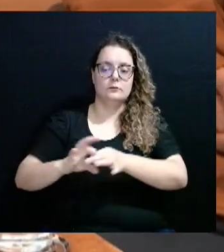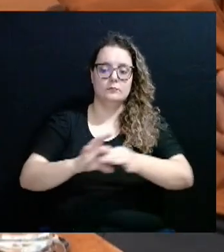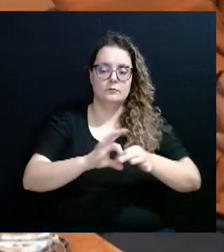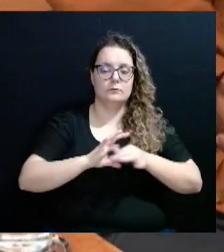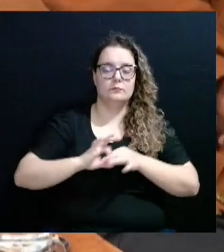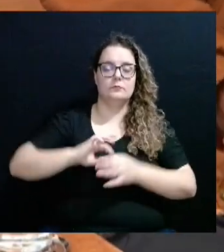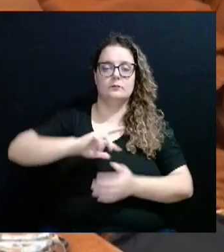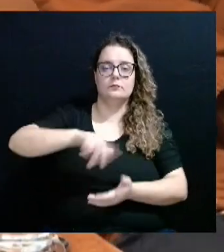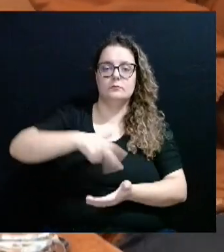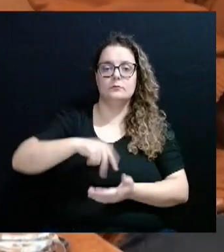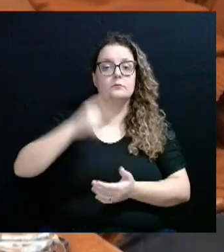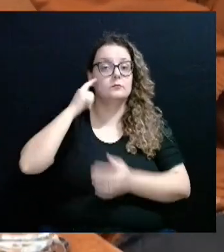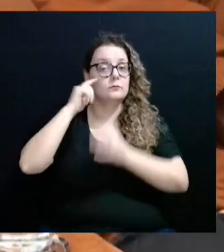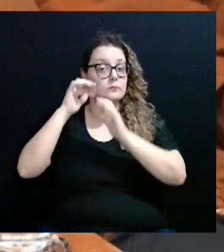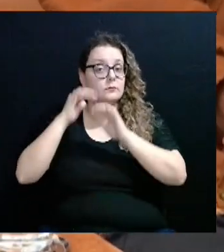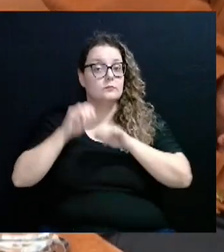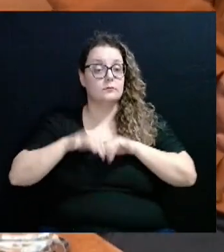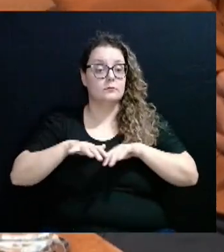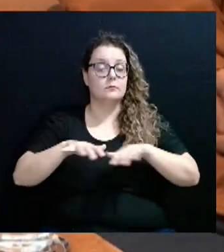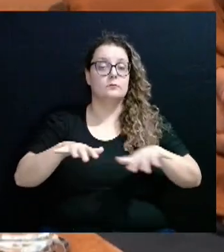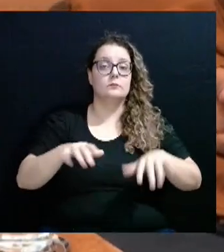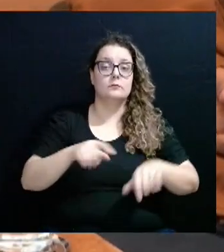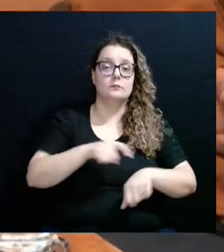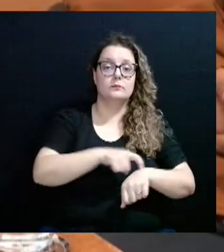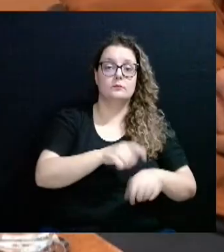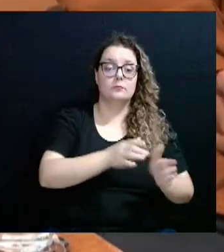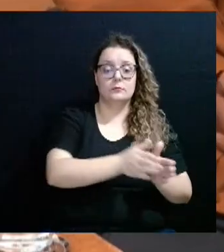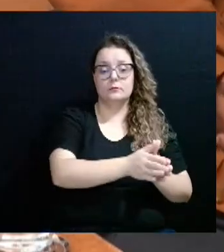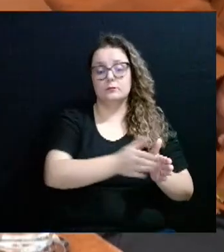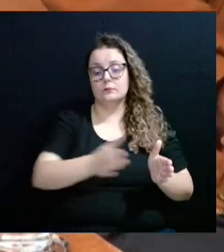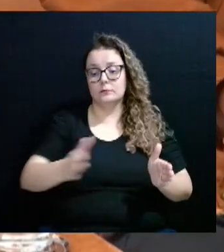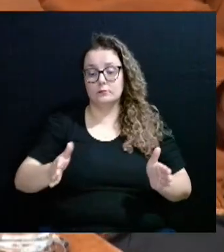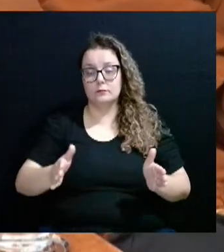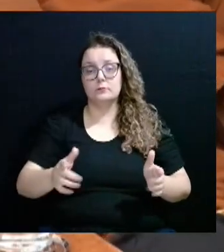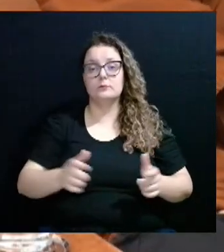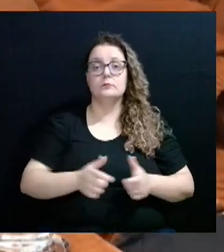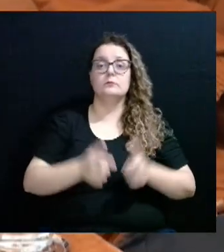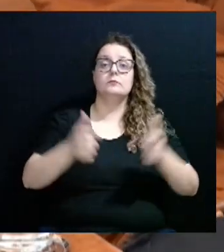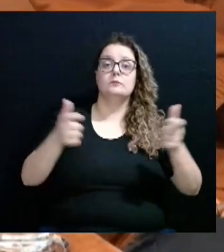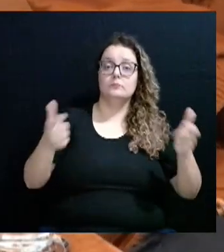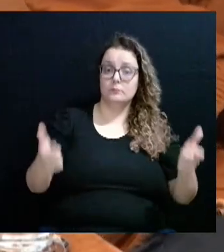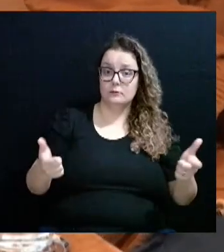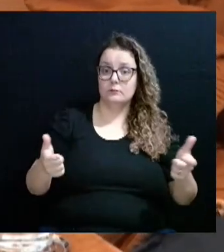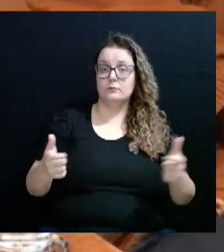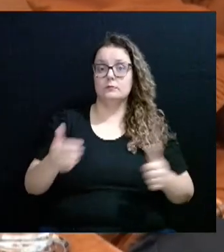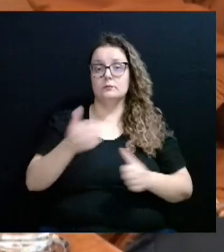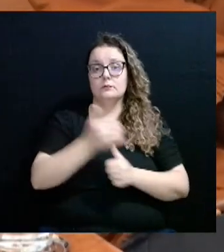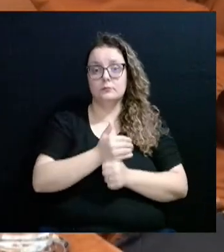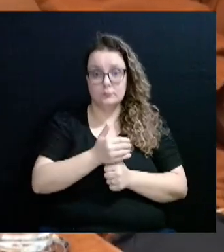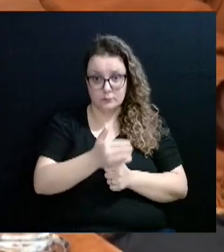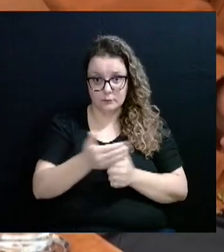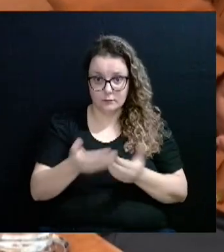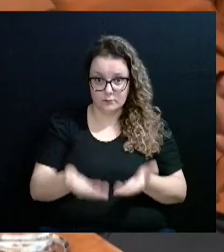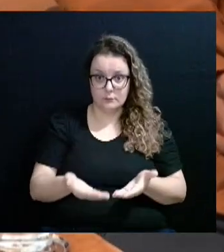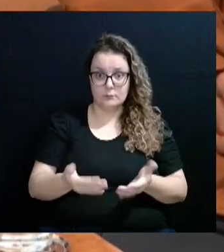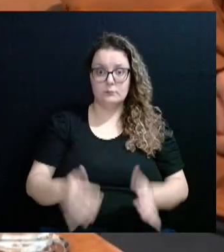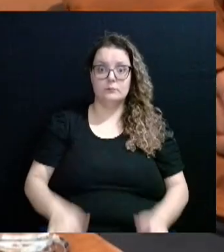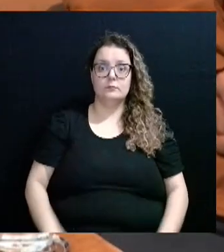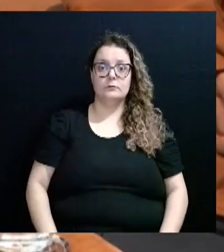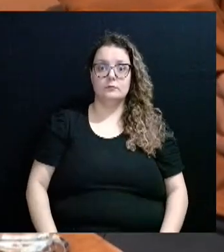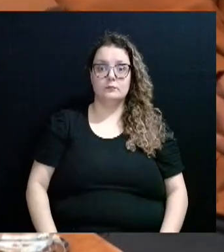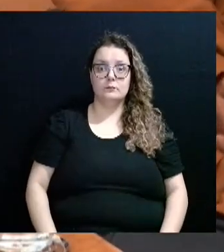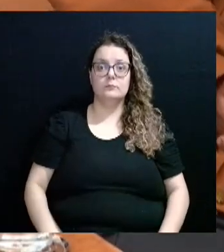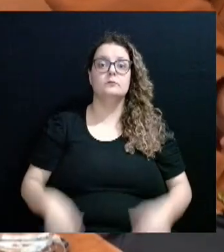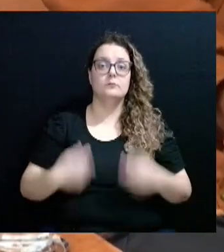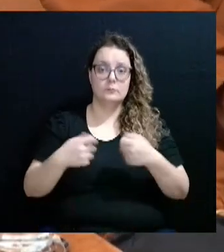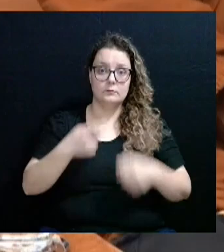horizonte temporal de longo prazo. Então, o mandato, desde já, é preciso dizer que o